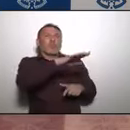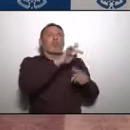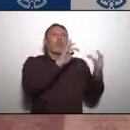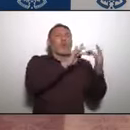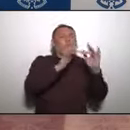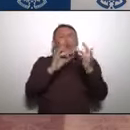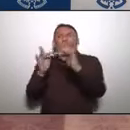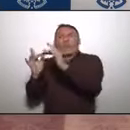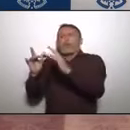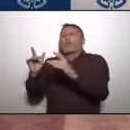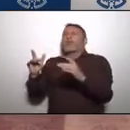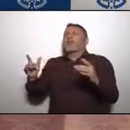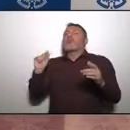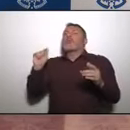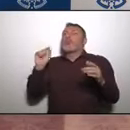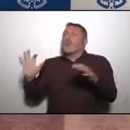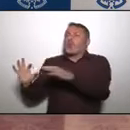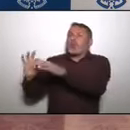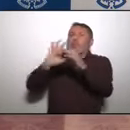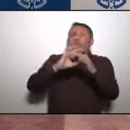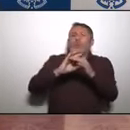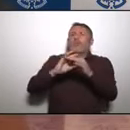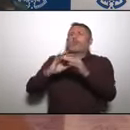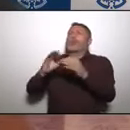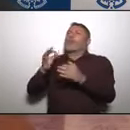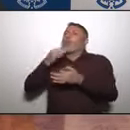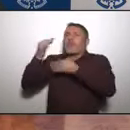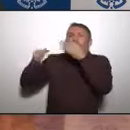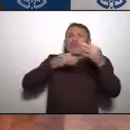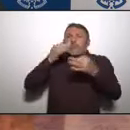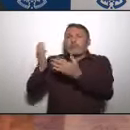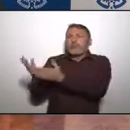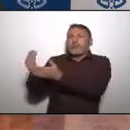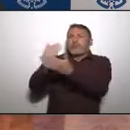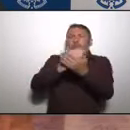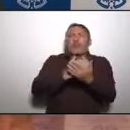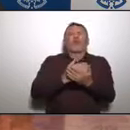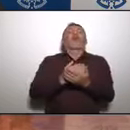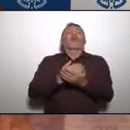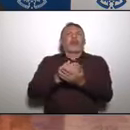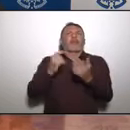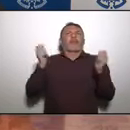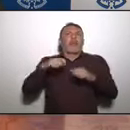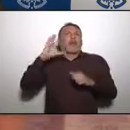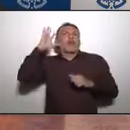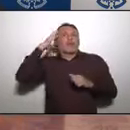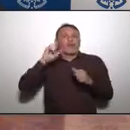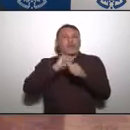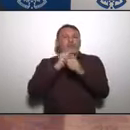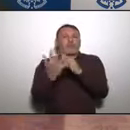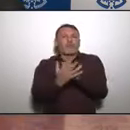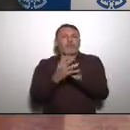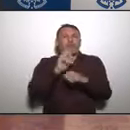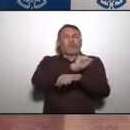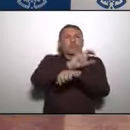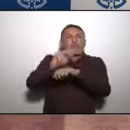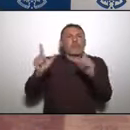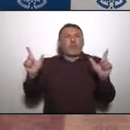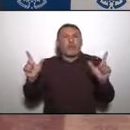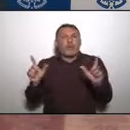gente ache um ponto que permita a gente controlar ao contágio do vírus e, ao mesmo tempo,